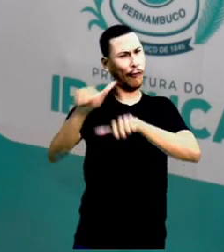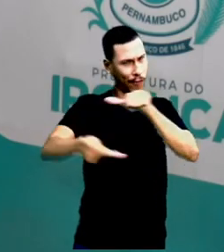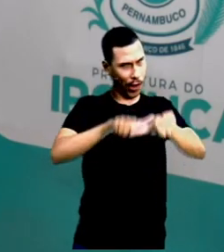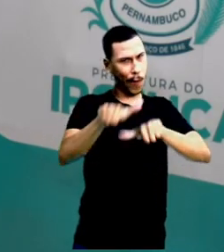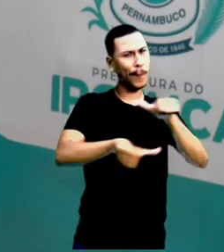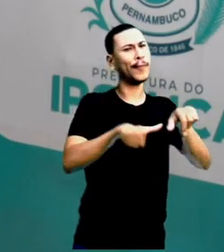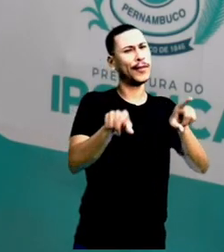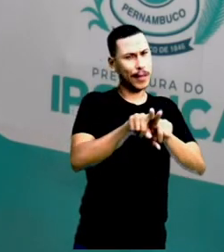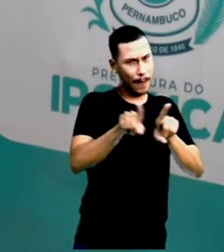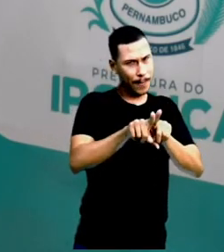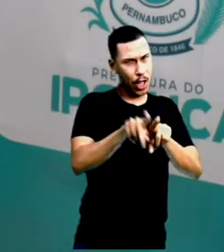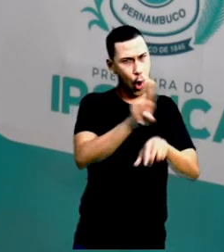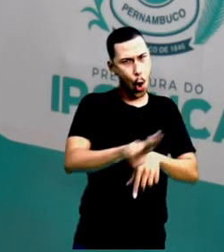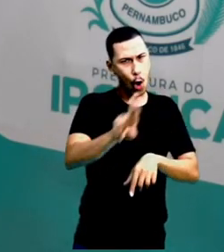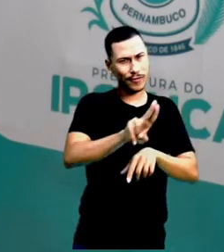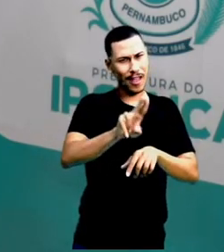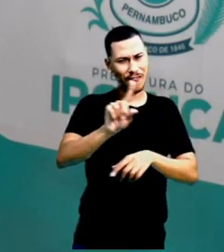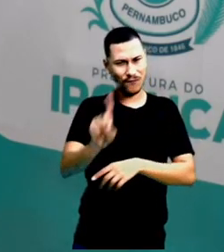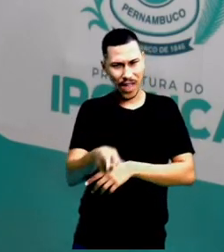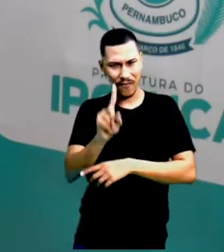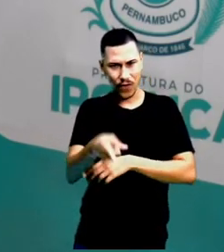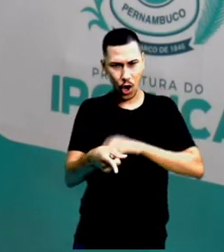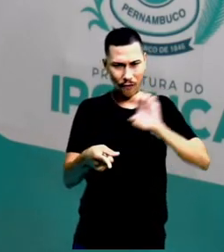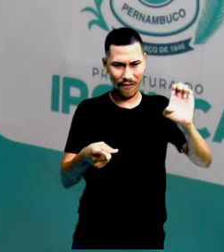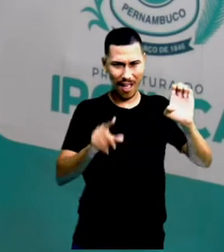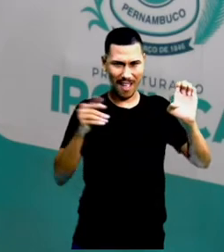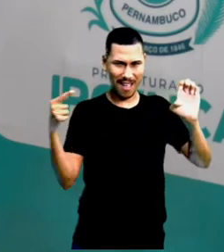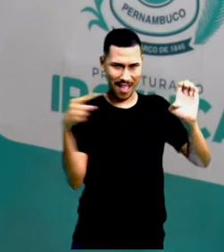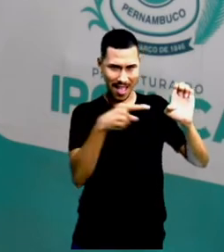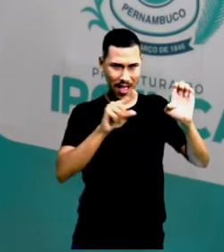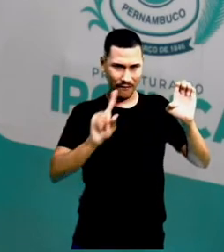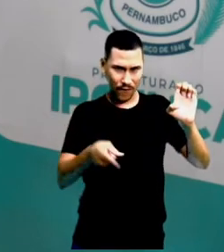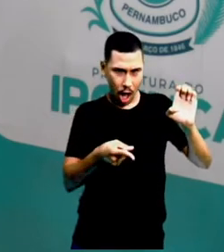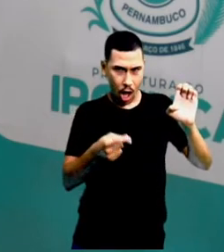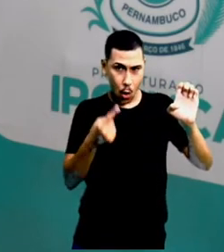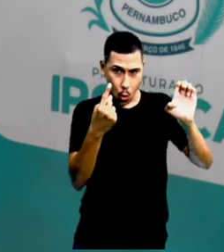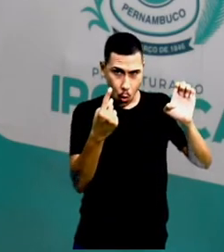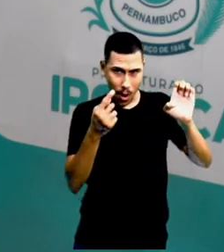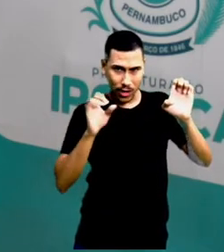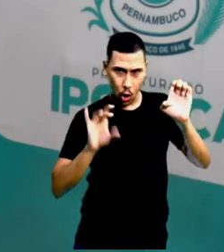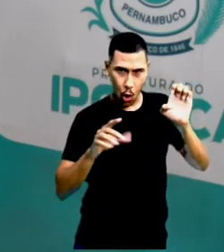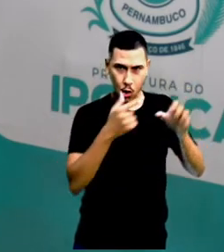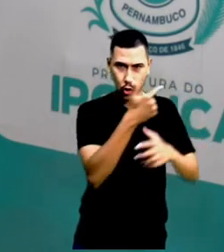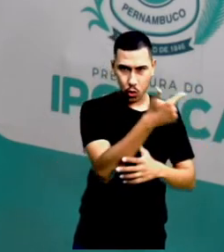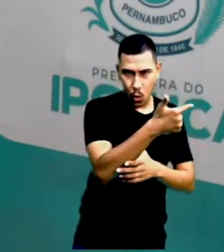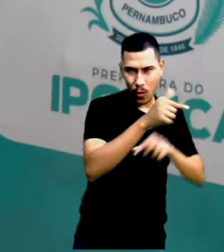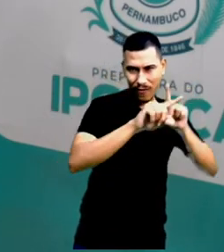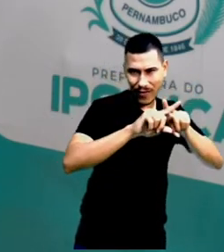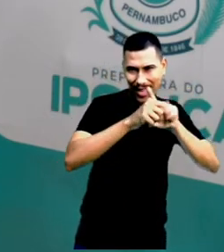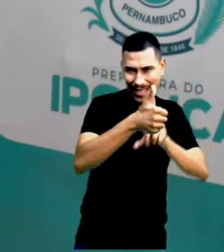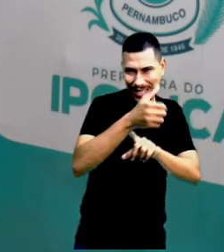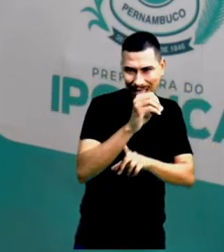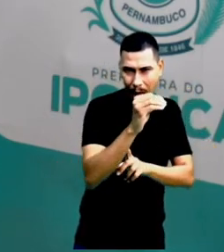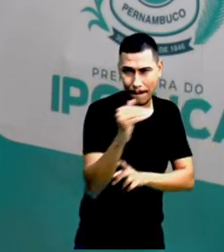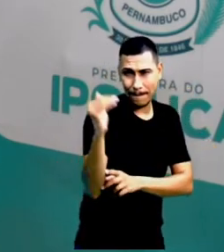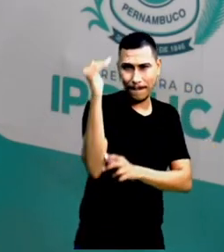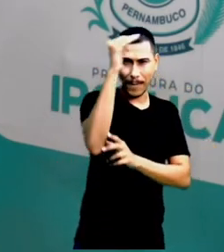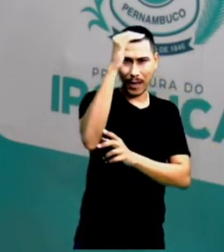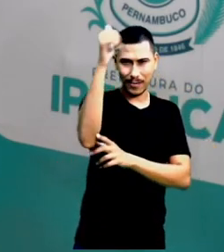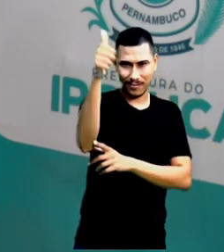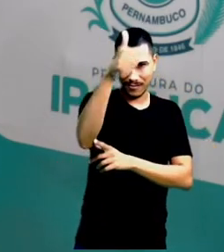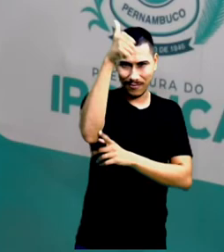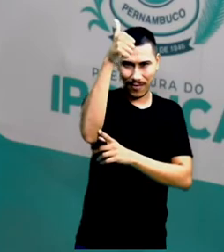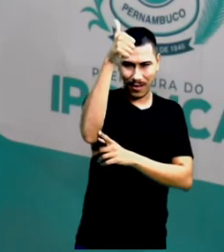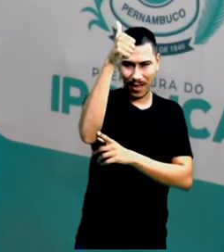vai andar a vírgula para o lado esquerdo, apenas uma casa. 2 vezes 10 elevado à 1ª